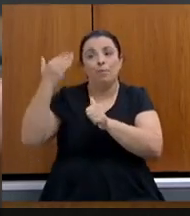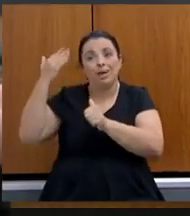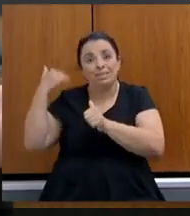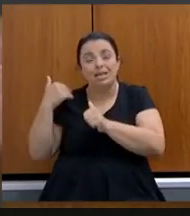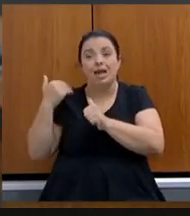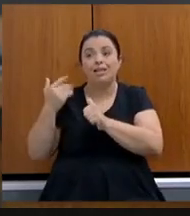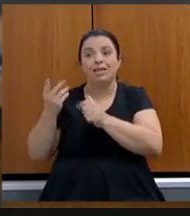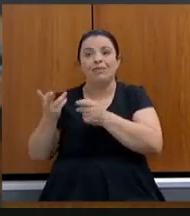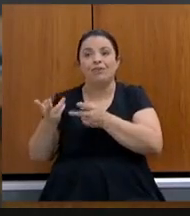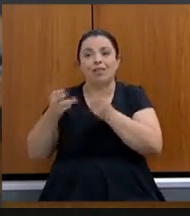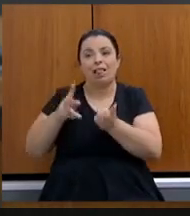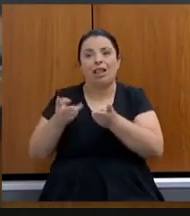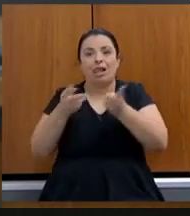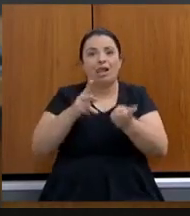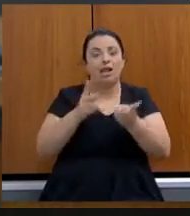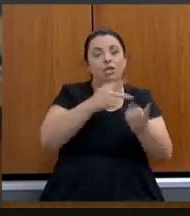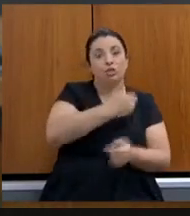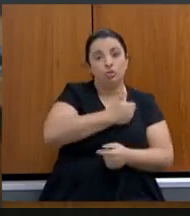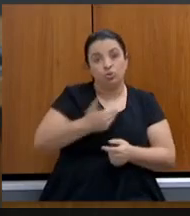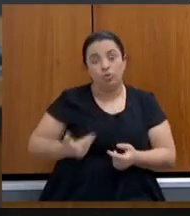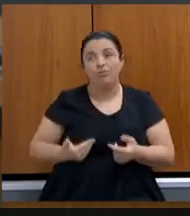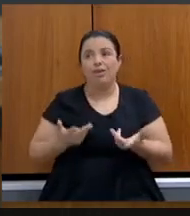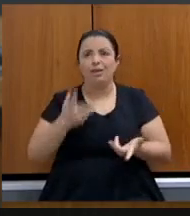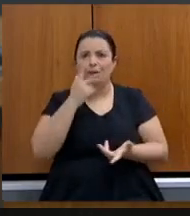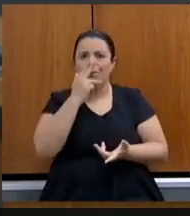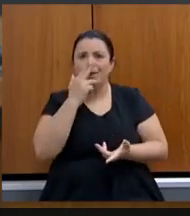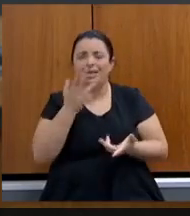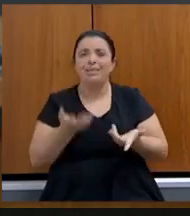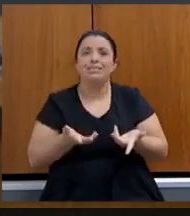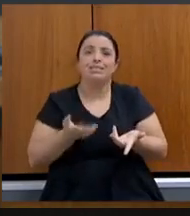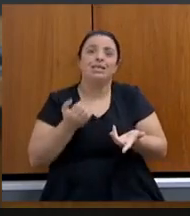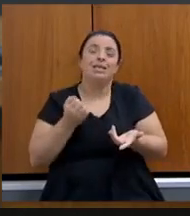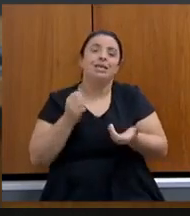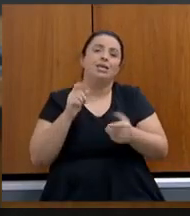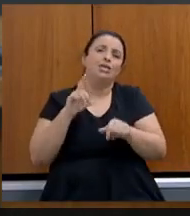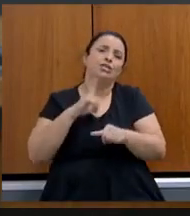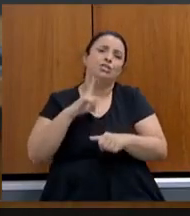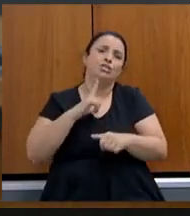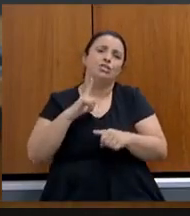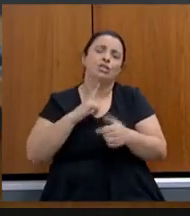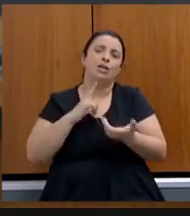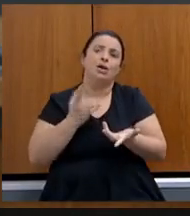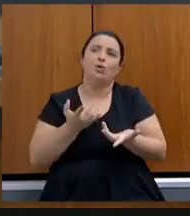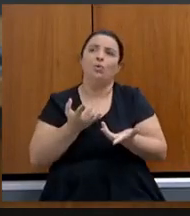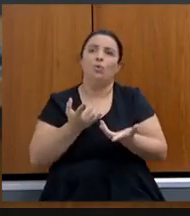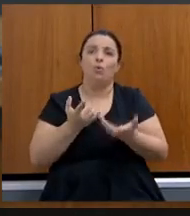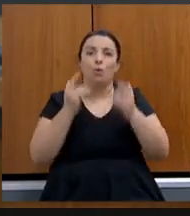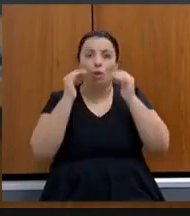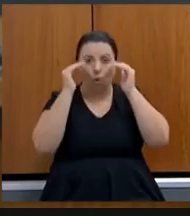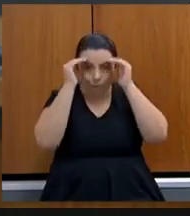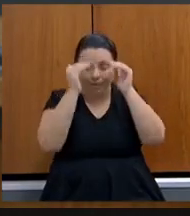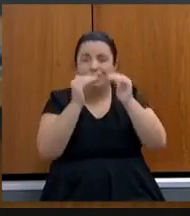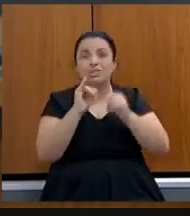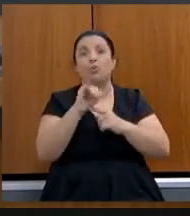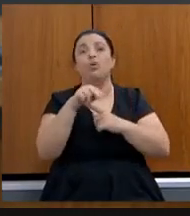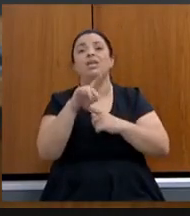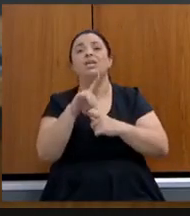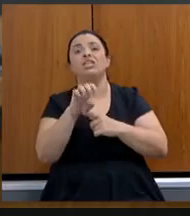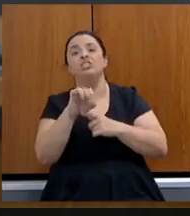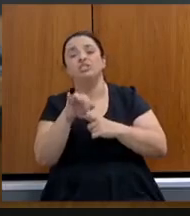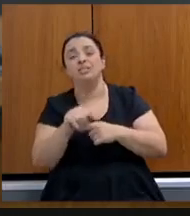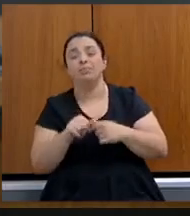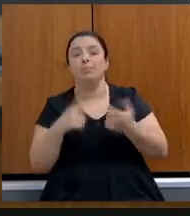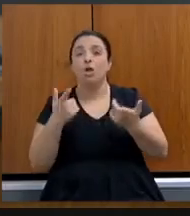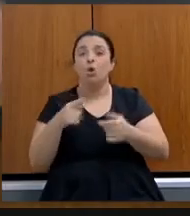suposta interpretação de que auxiliam cumprimento de índice é tão vendo ali o deputado batom ele fez um acompanhamento